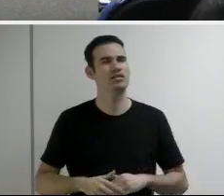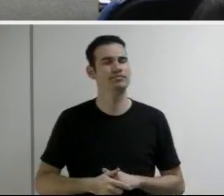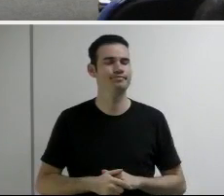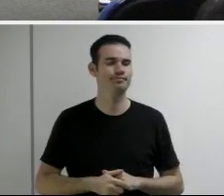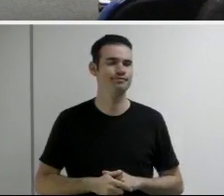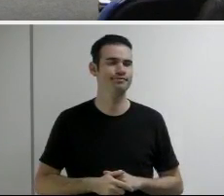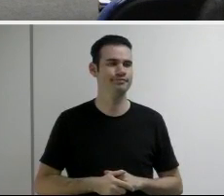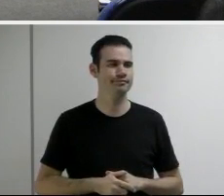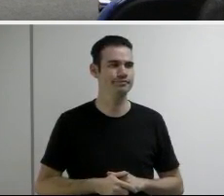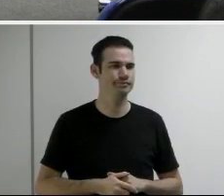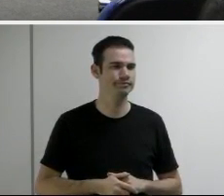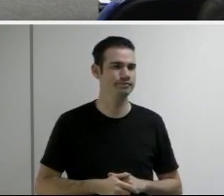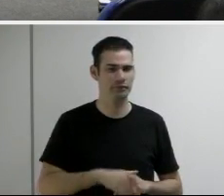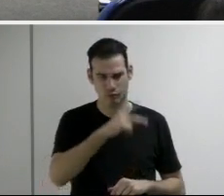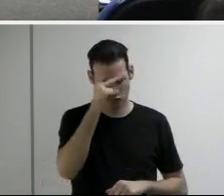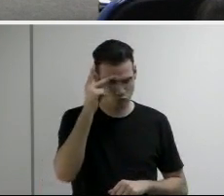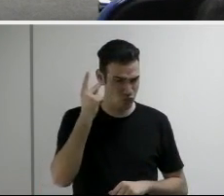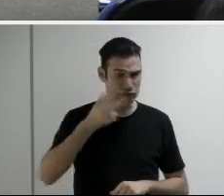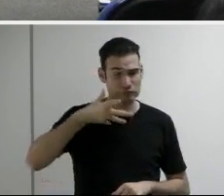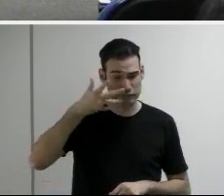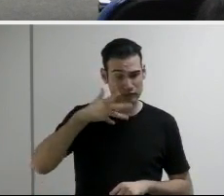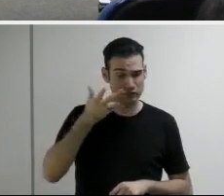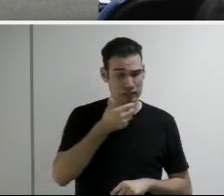Foram ouvidas aproximadamente 120 pessoas.